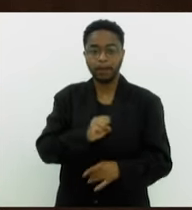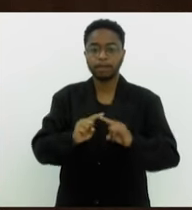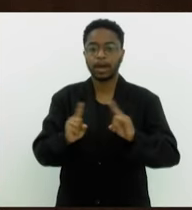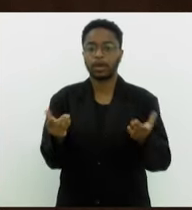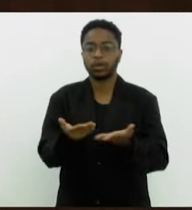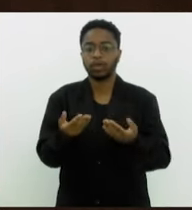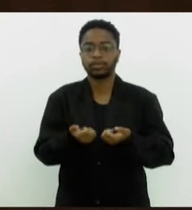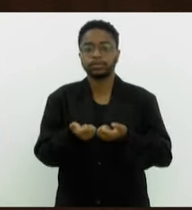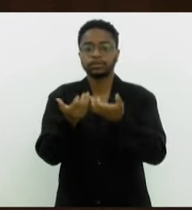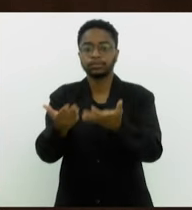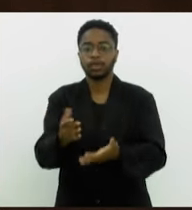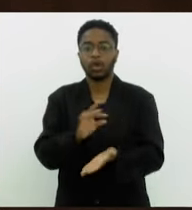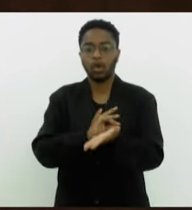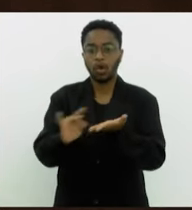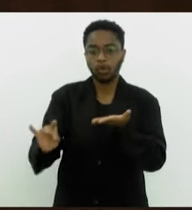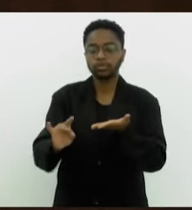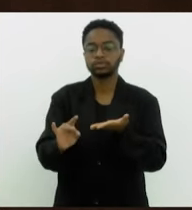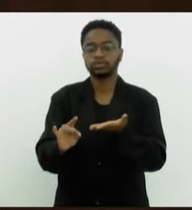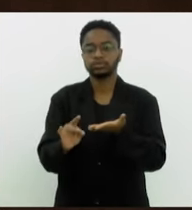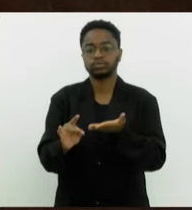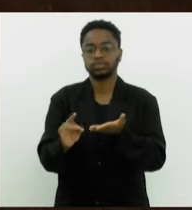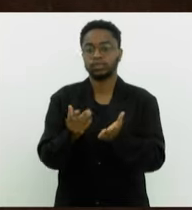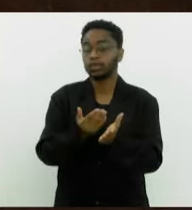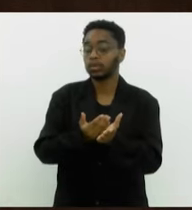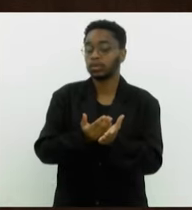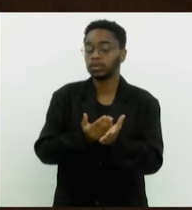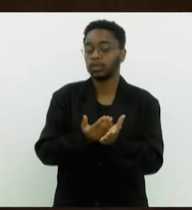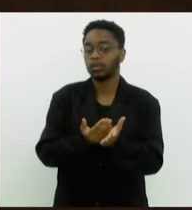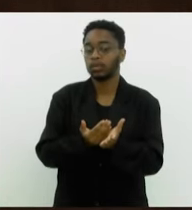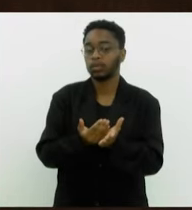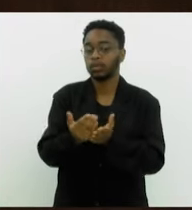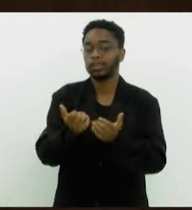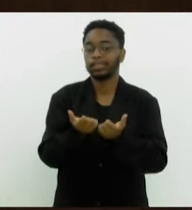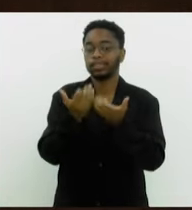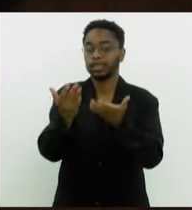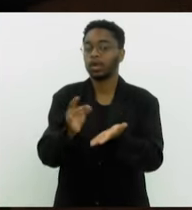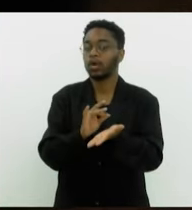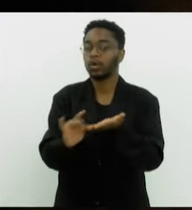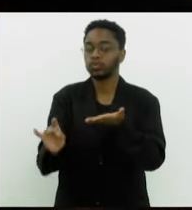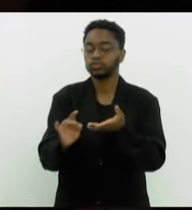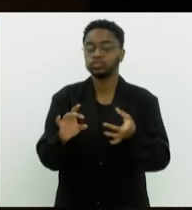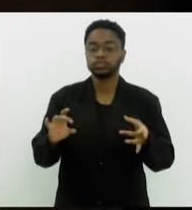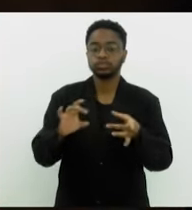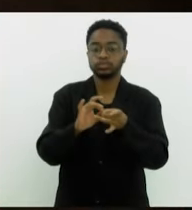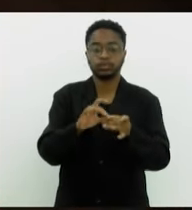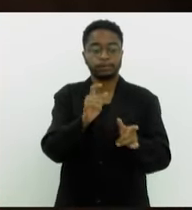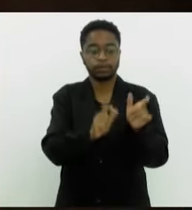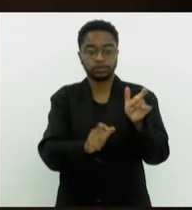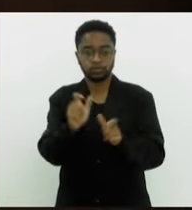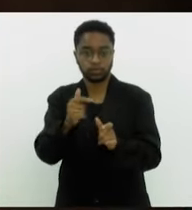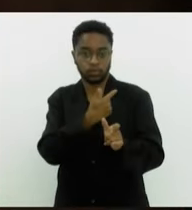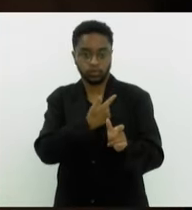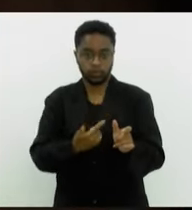ódio, entrega o ódio desde a parte dos seus componentes de governo, mas do herdeiro